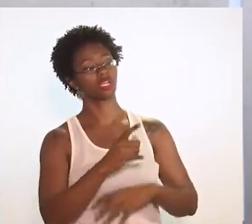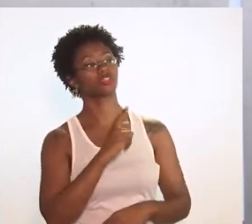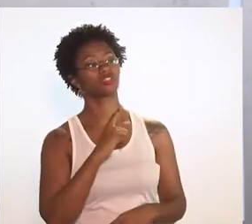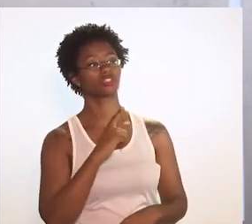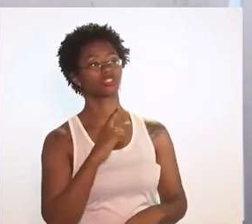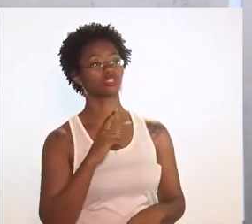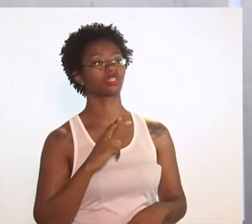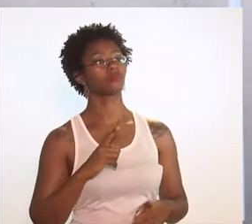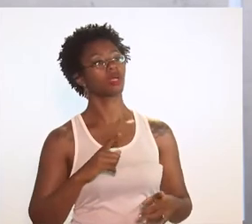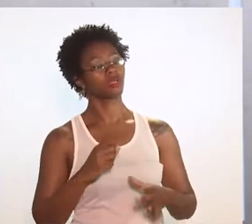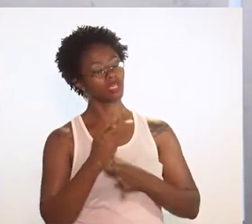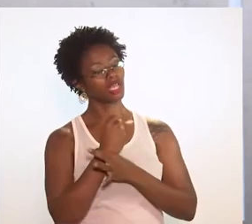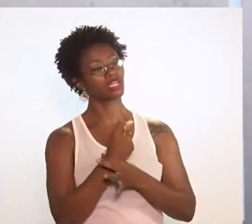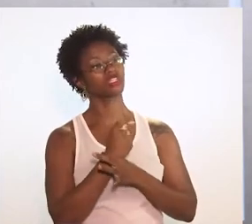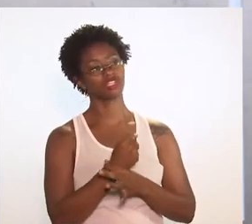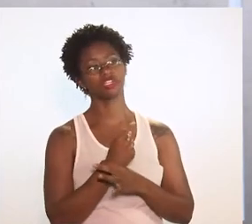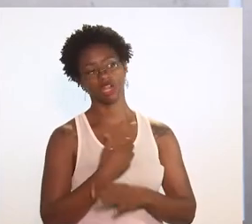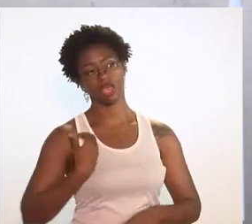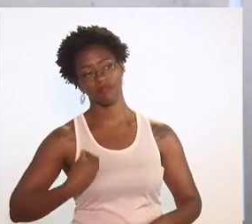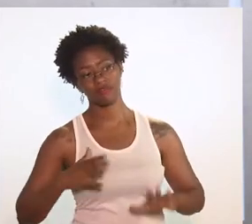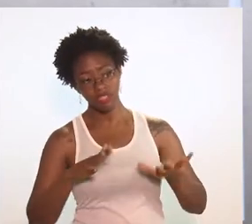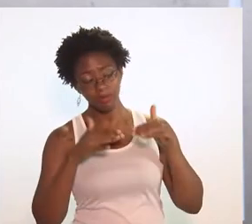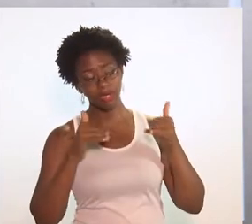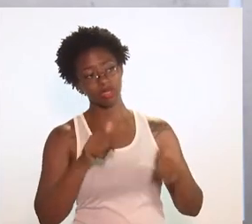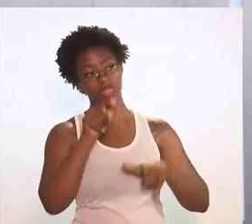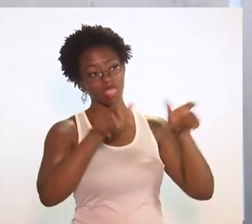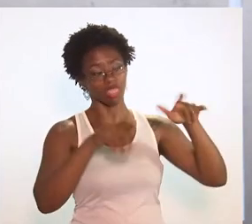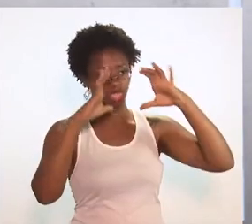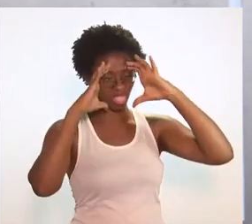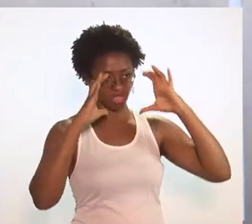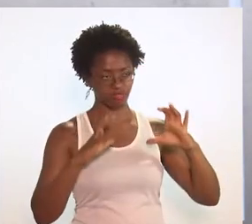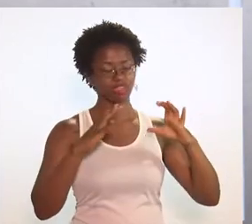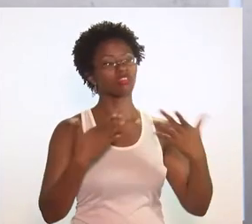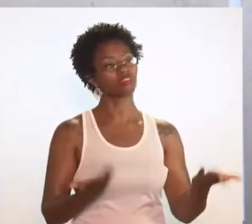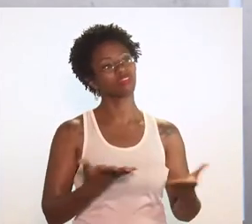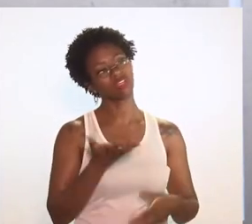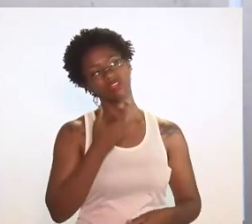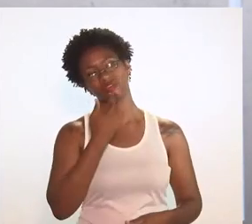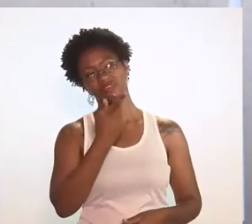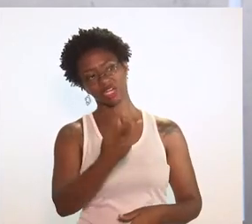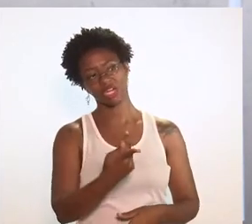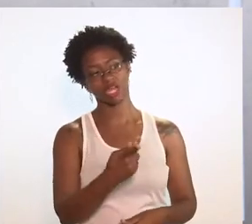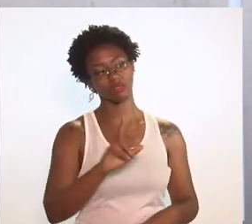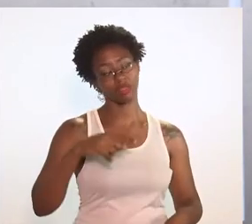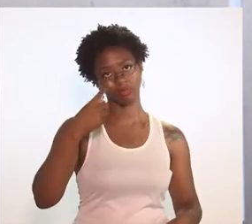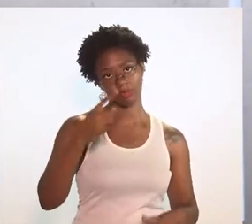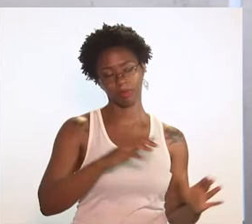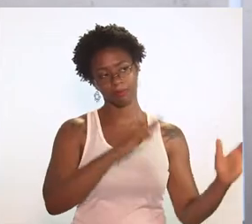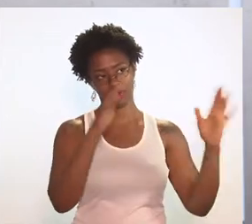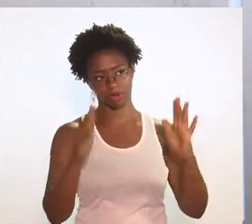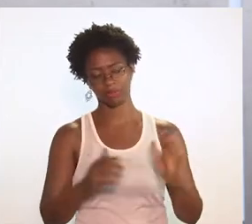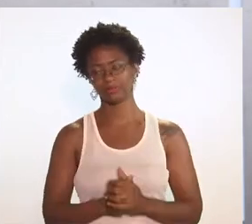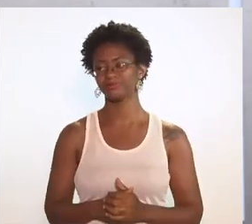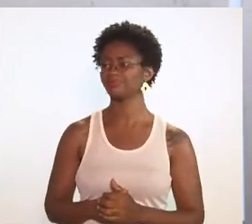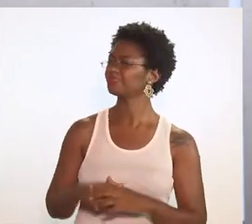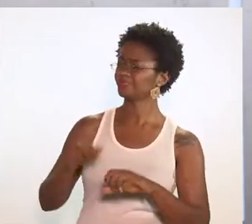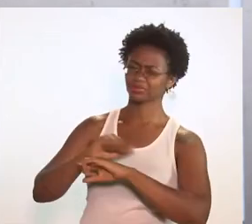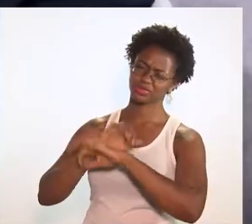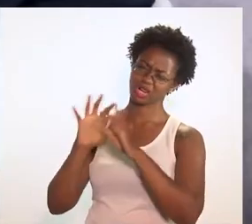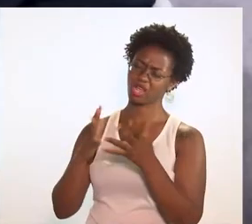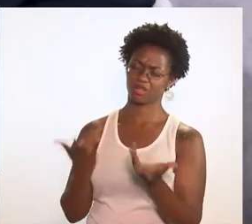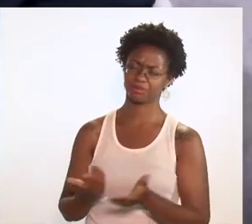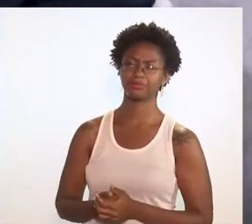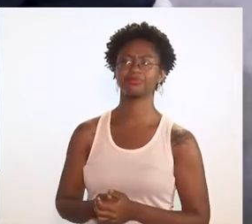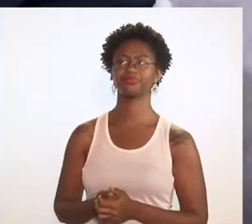deve ter para que possa garantir a longevidade dos seus cidadãos. Eu queria que você falasse um pouquinho sobre isso antes da gente seguir para o próximo